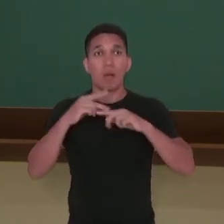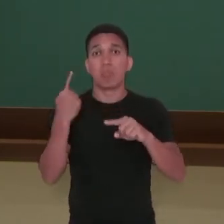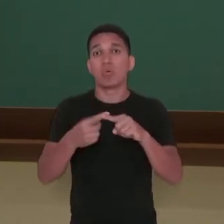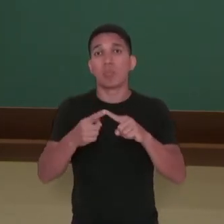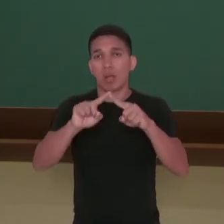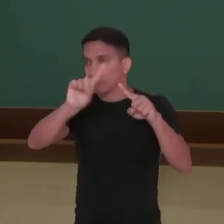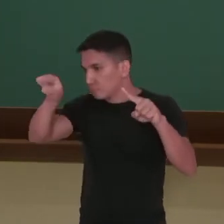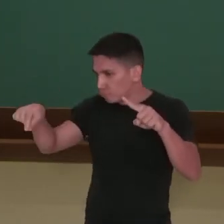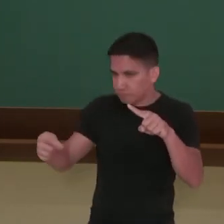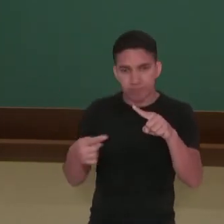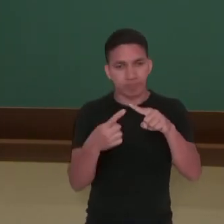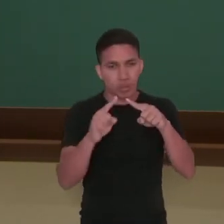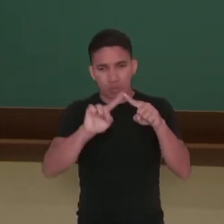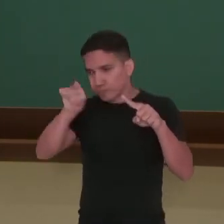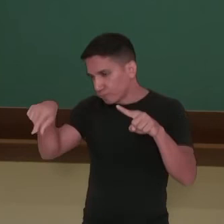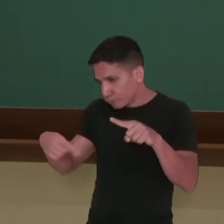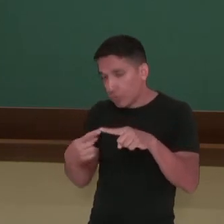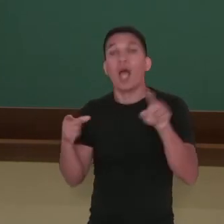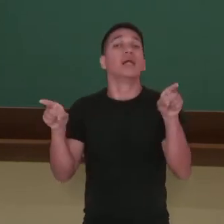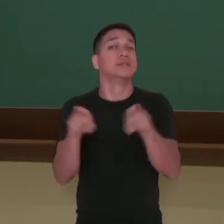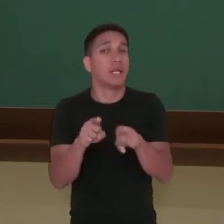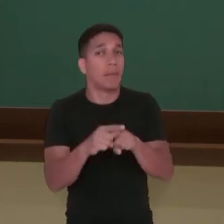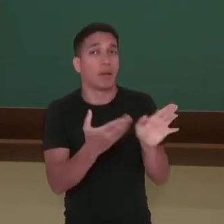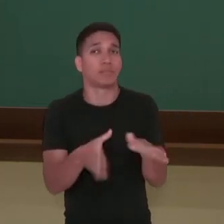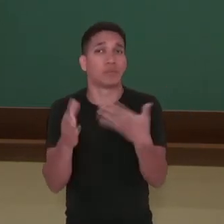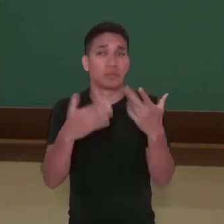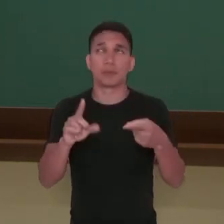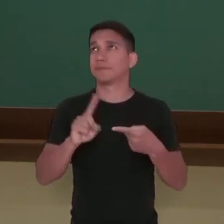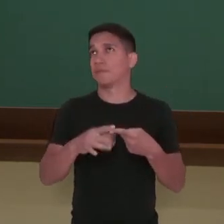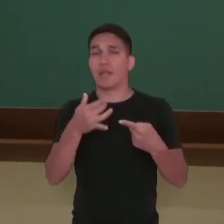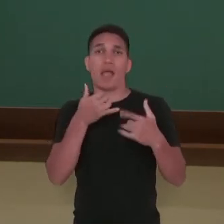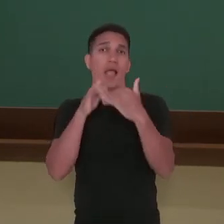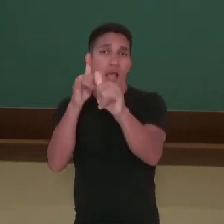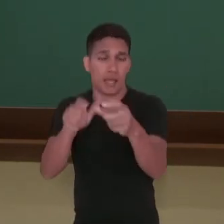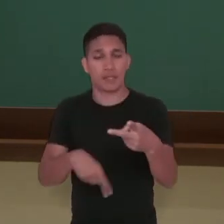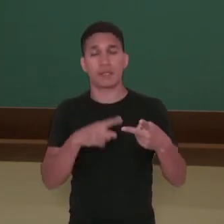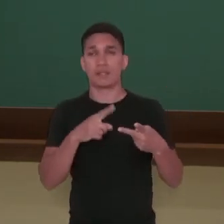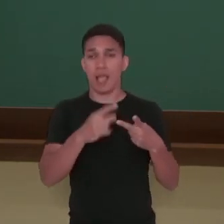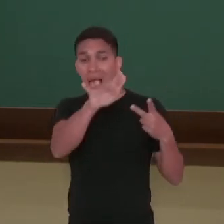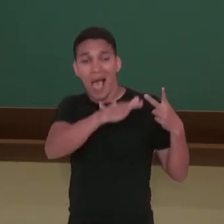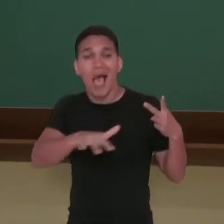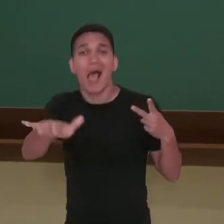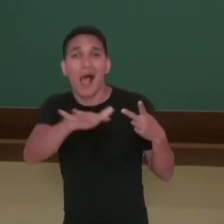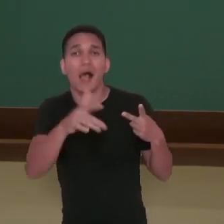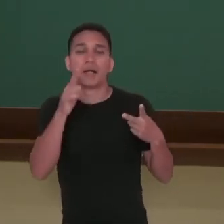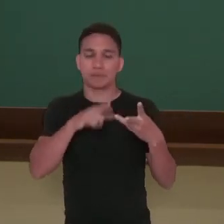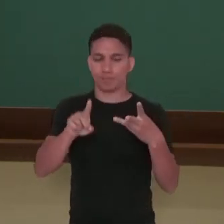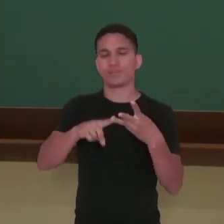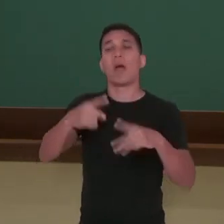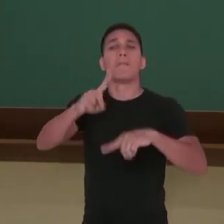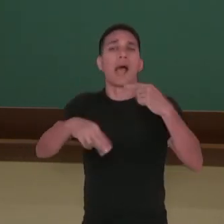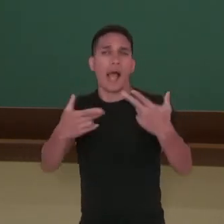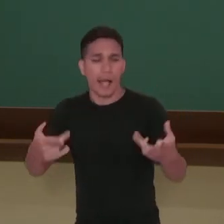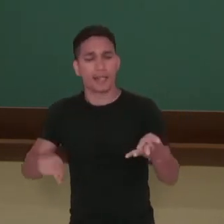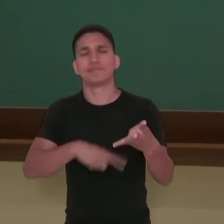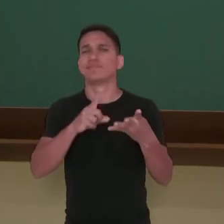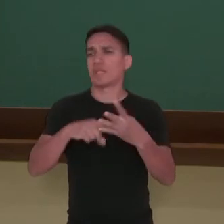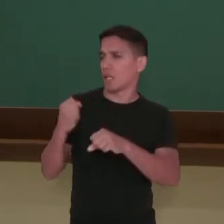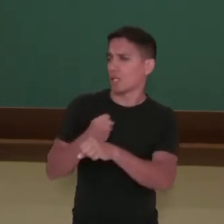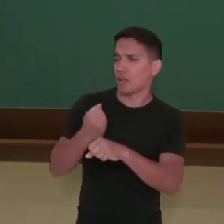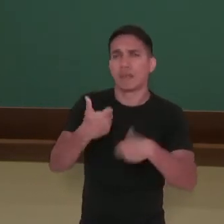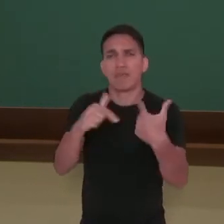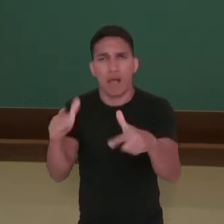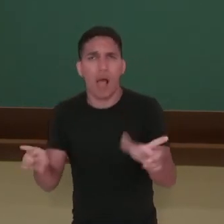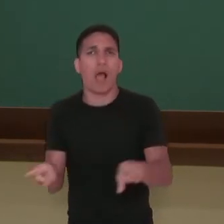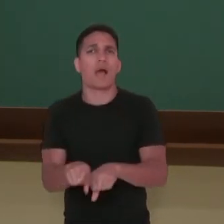ciclo, inclusive, de produção de energia, produção de áreas, de material, de mão de obra,